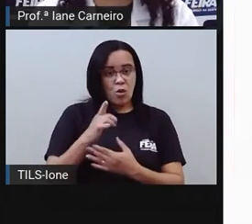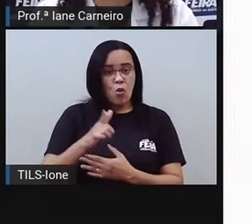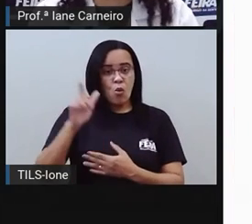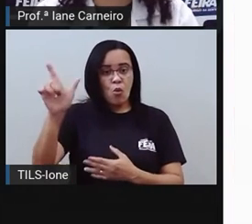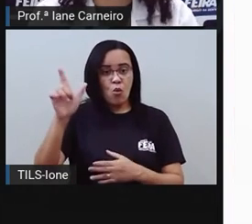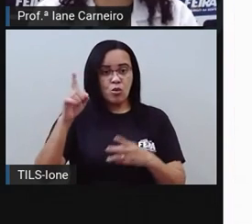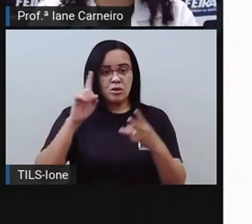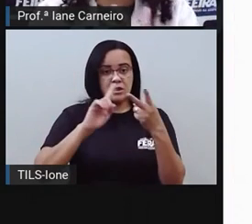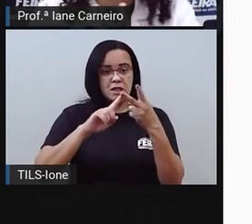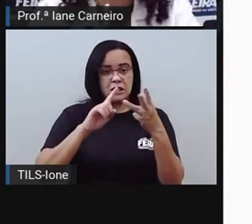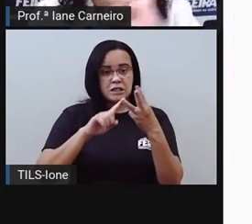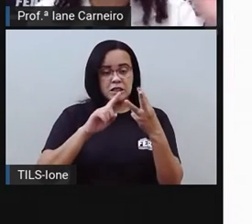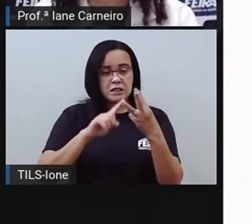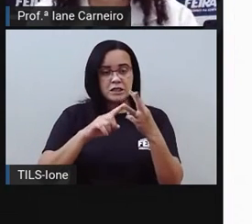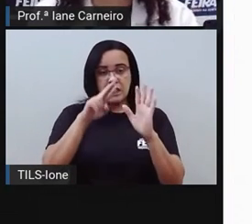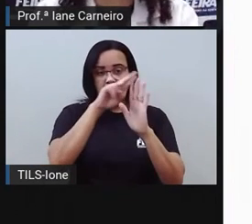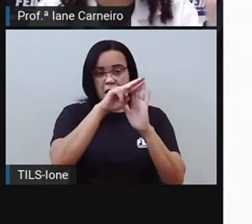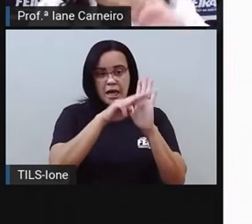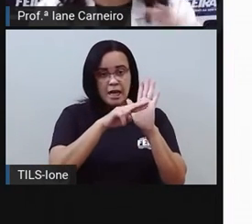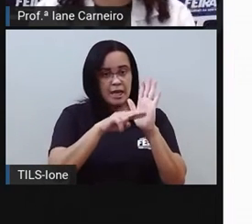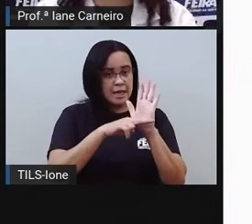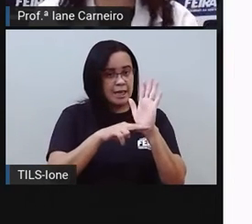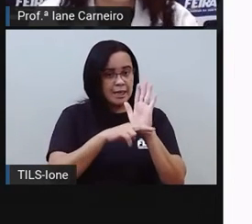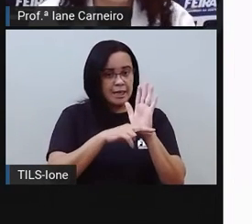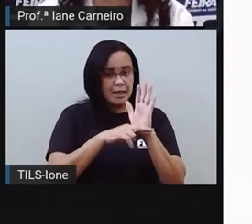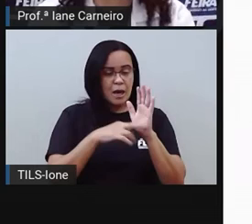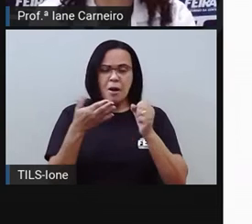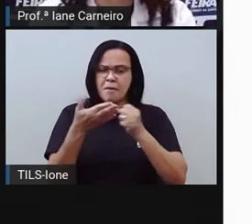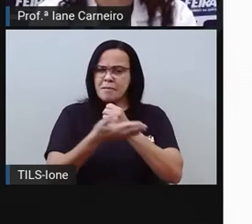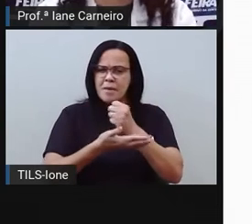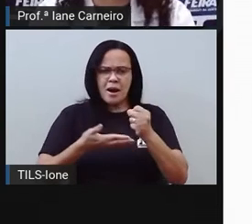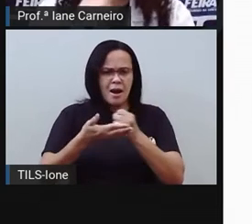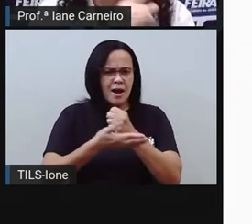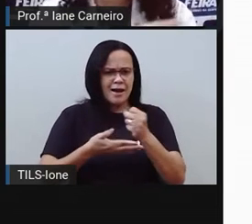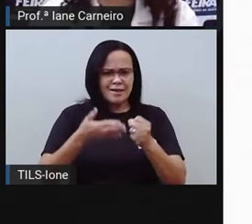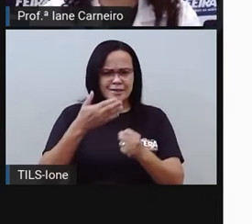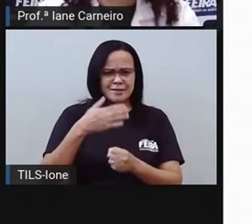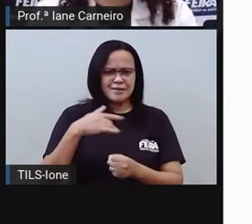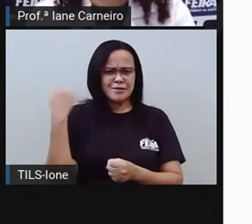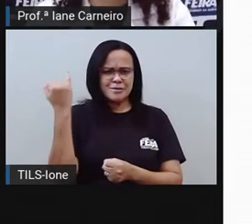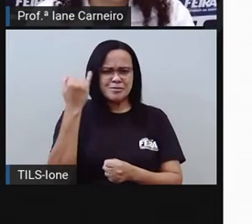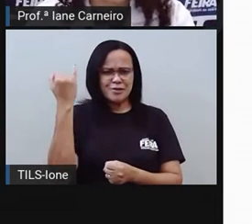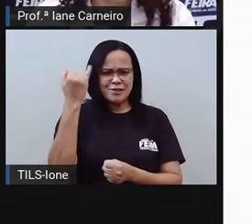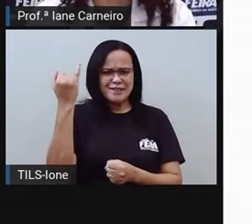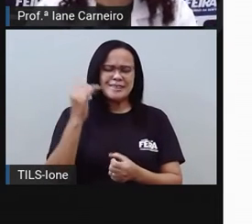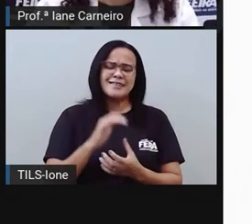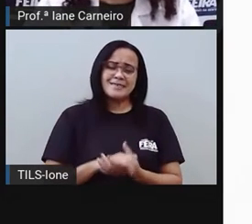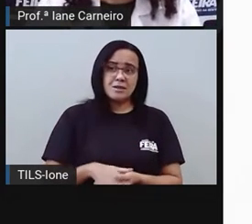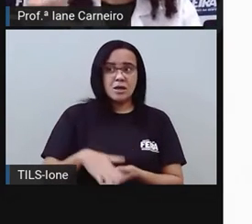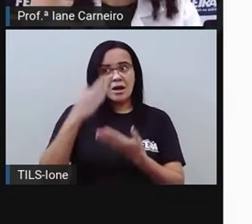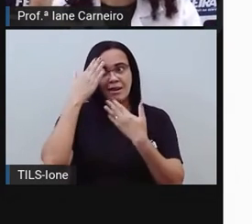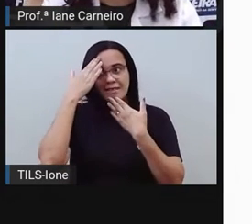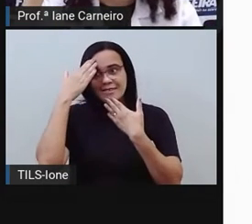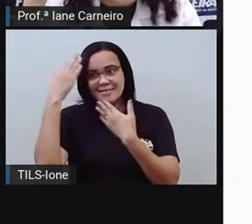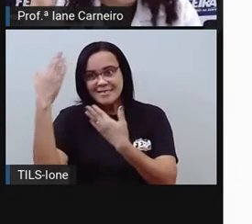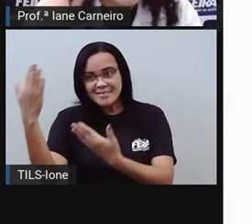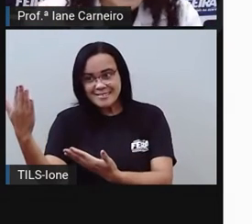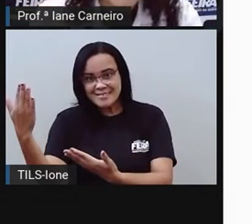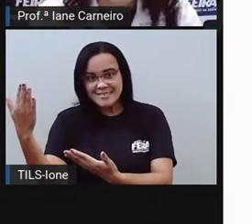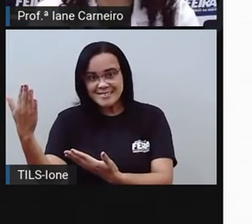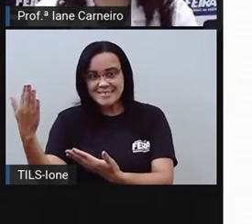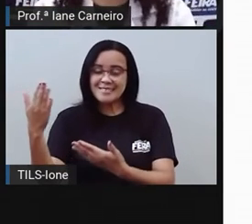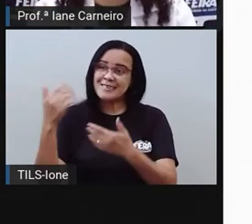regra, bem um princípio básico também, ó, cumprimentar, como a Pró falou. As pessoas lá